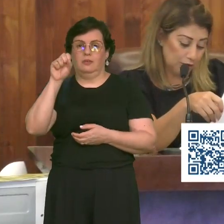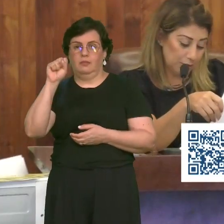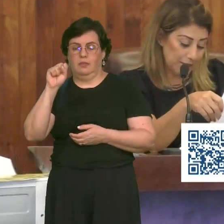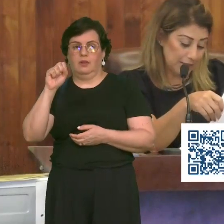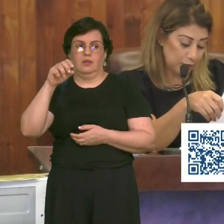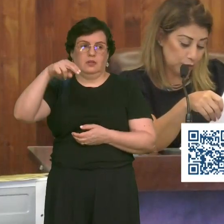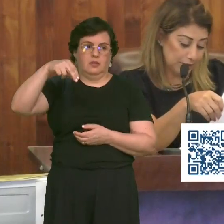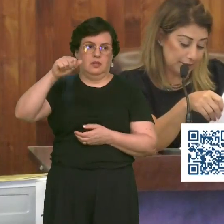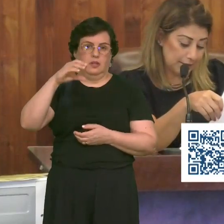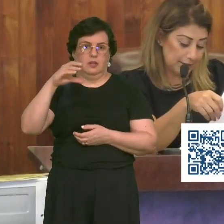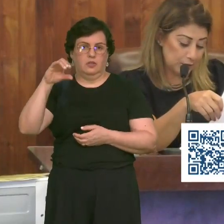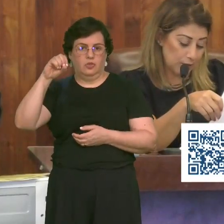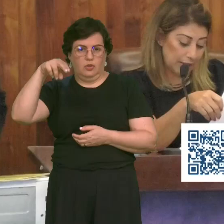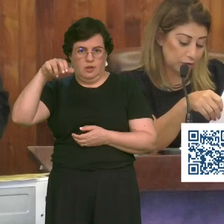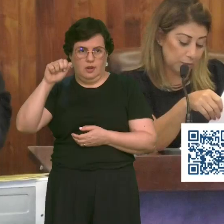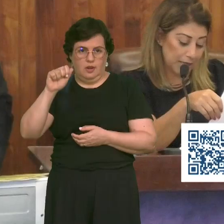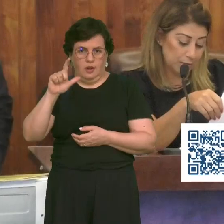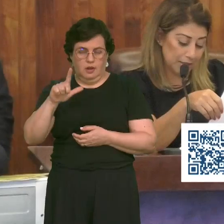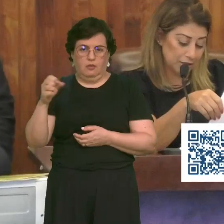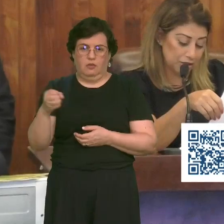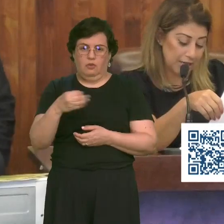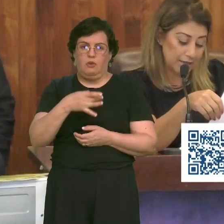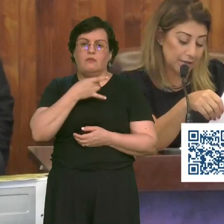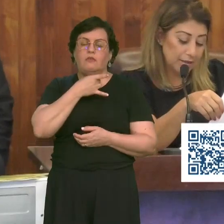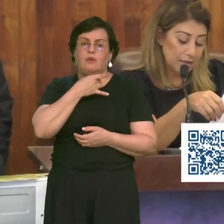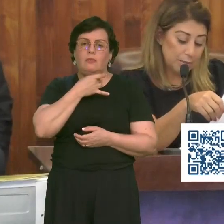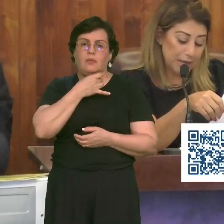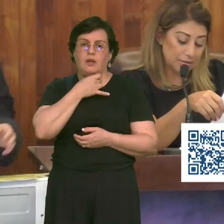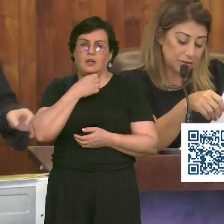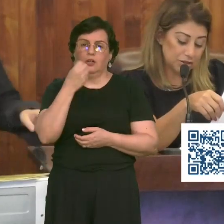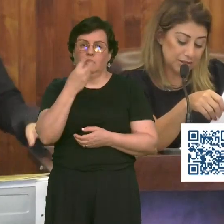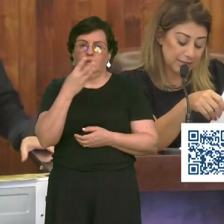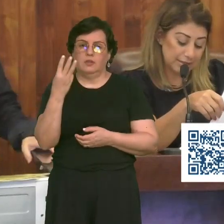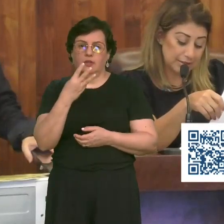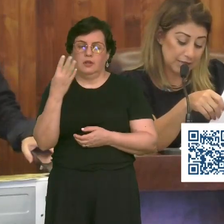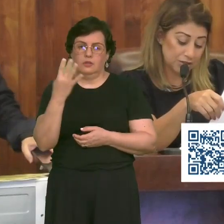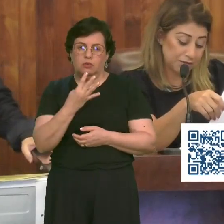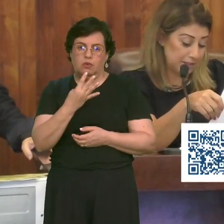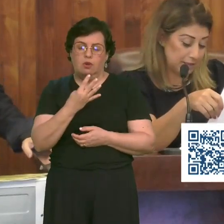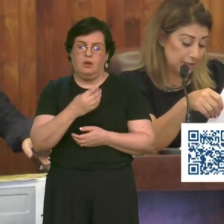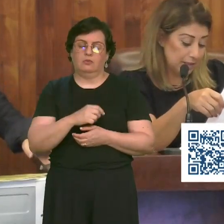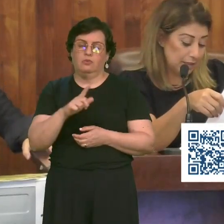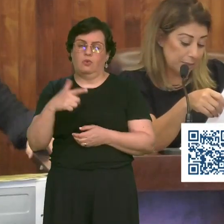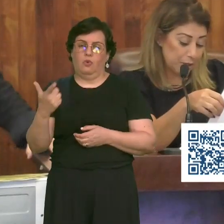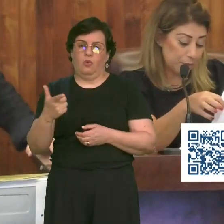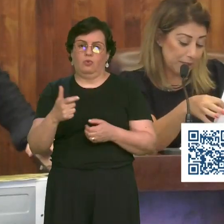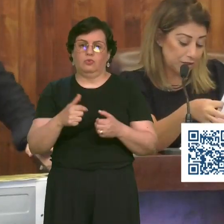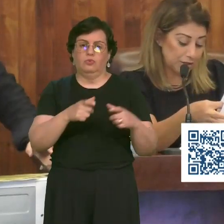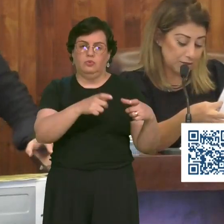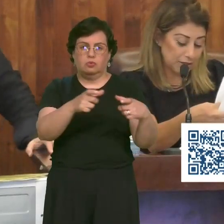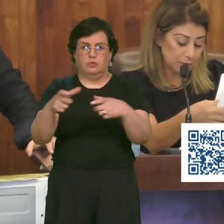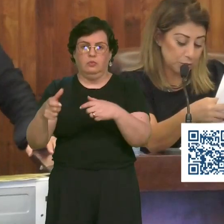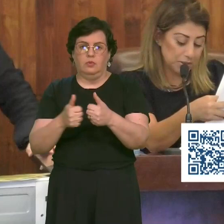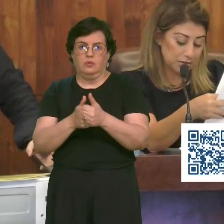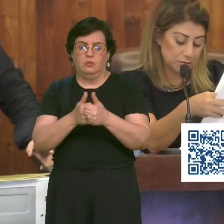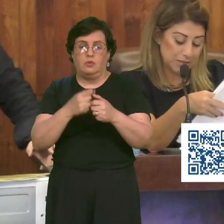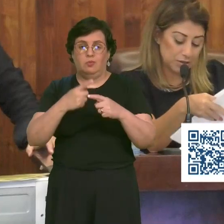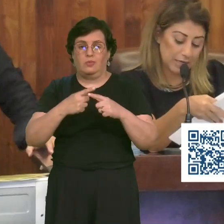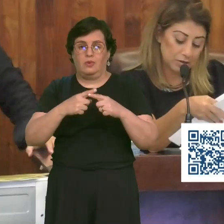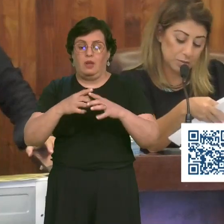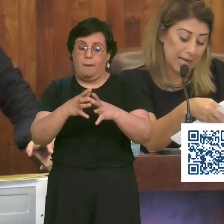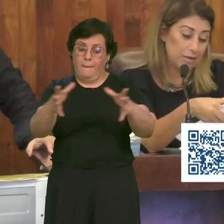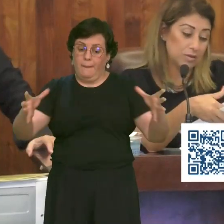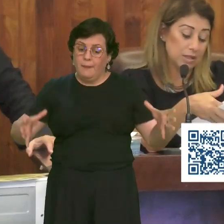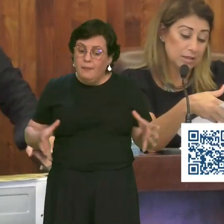Nova Marília 2 3 e 4 bairro Maria Angélica e bairro adjacentes haja vista que a maior parte das vias públicas